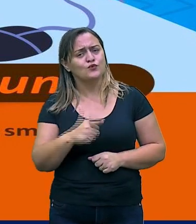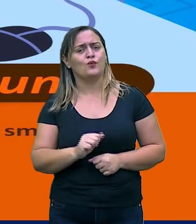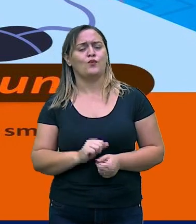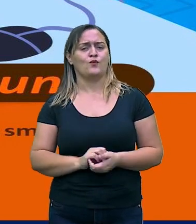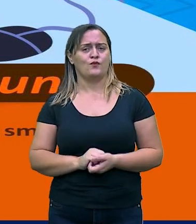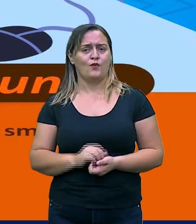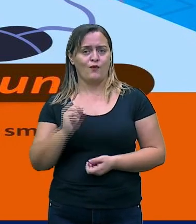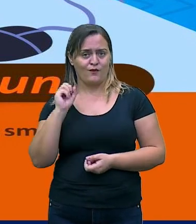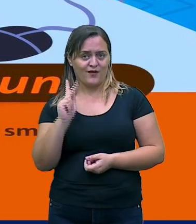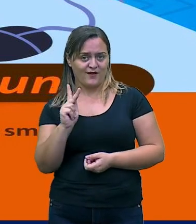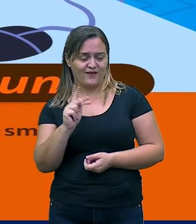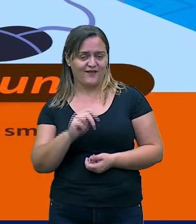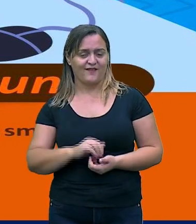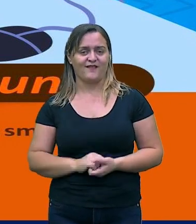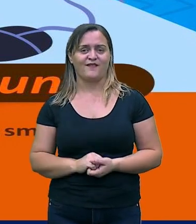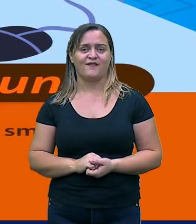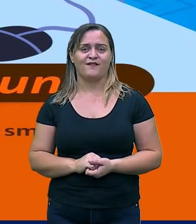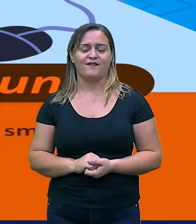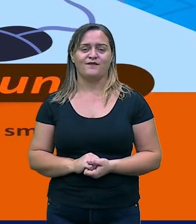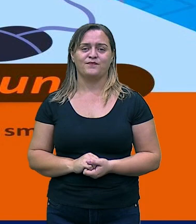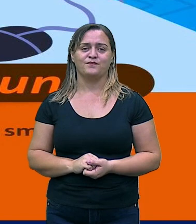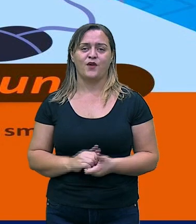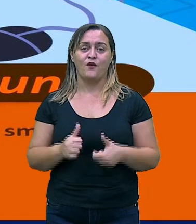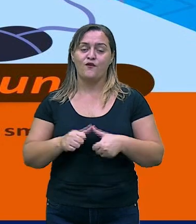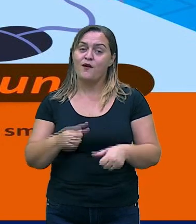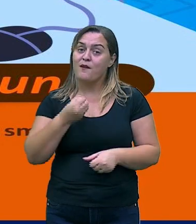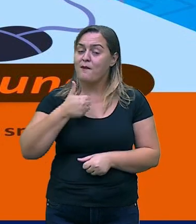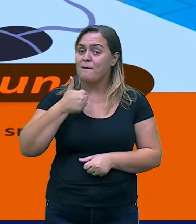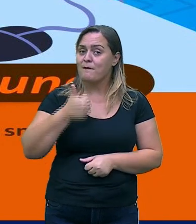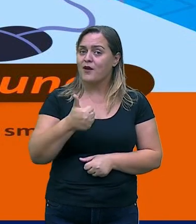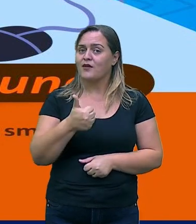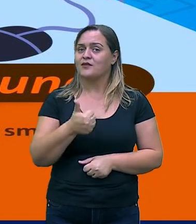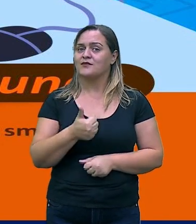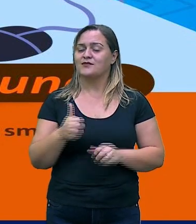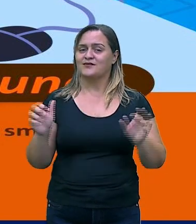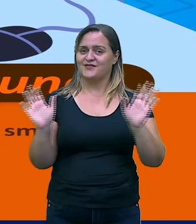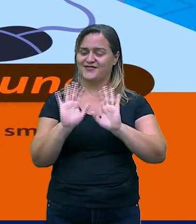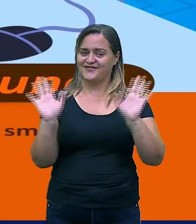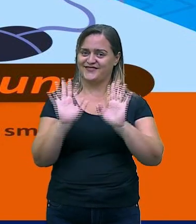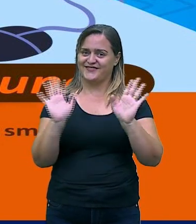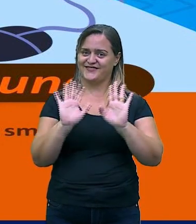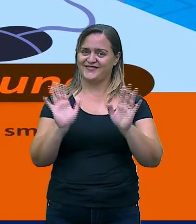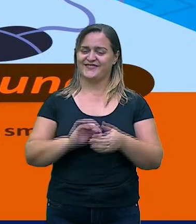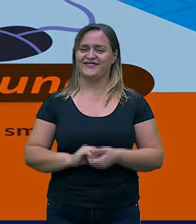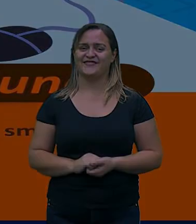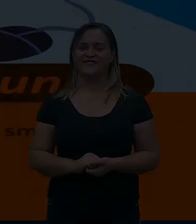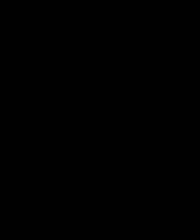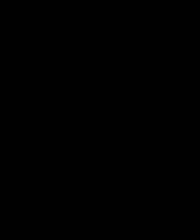professor, tá certo? Fique bem e até a nossa próxima aula.